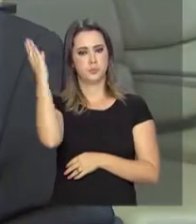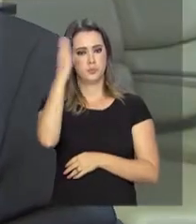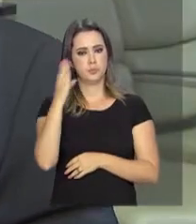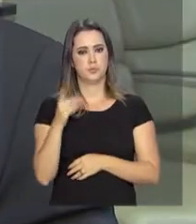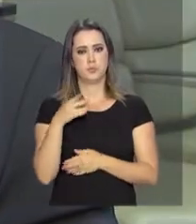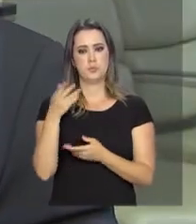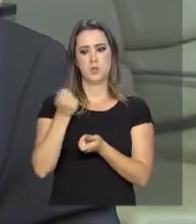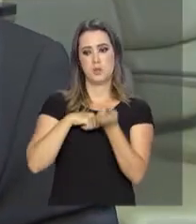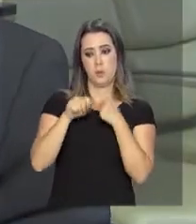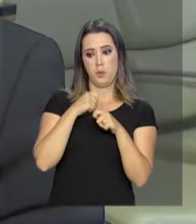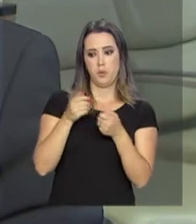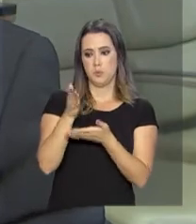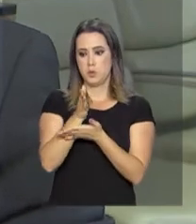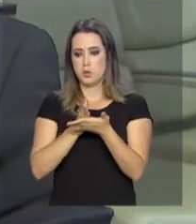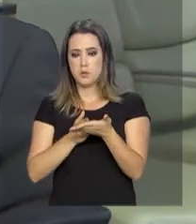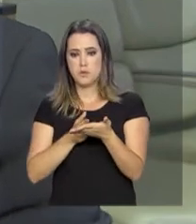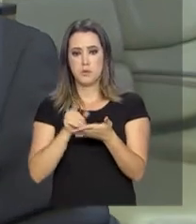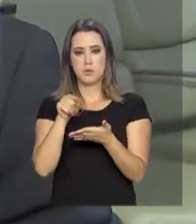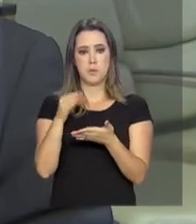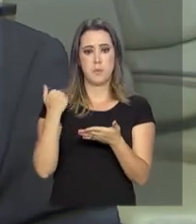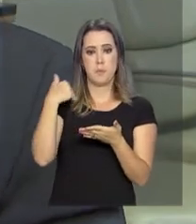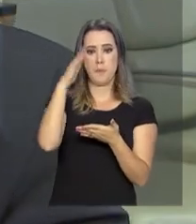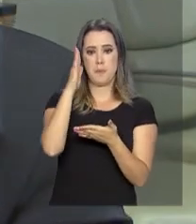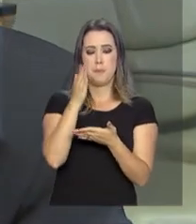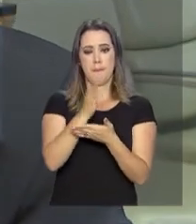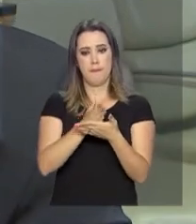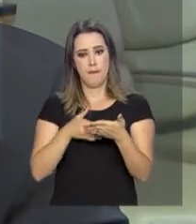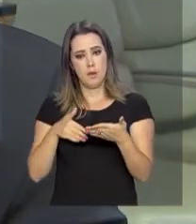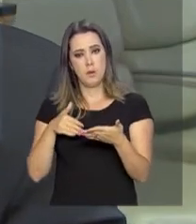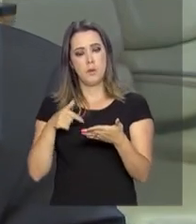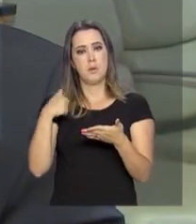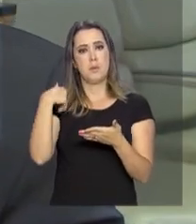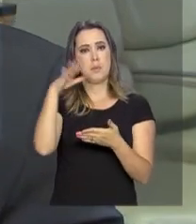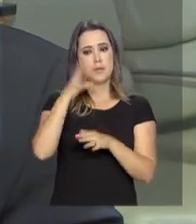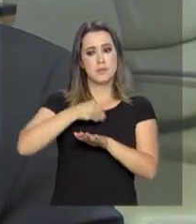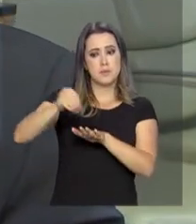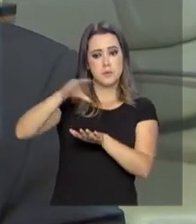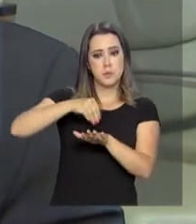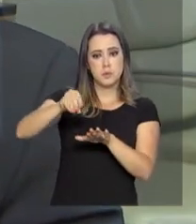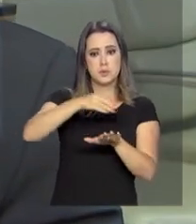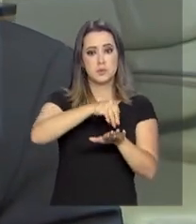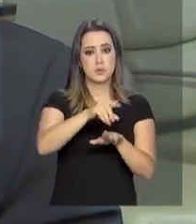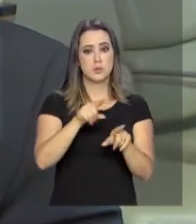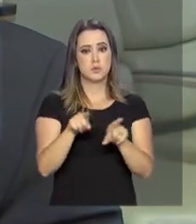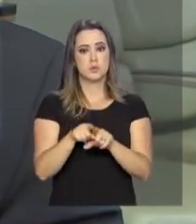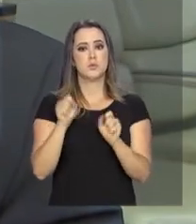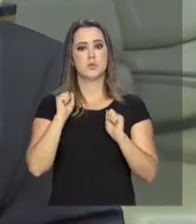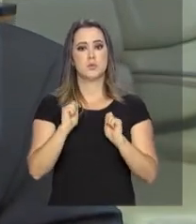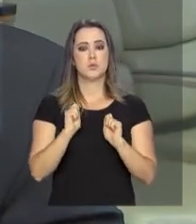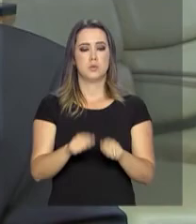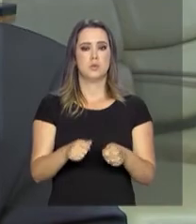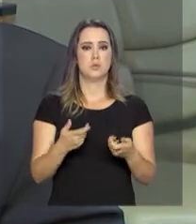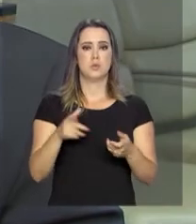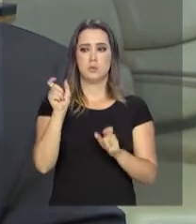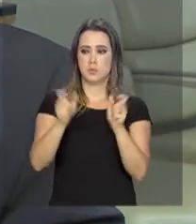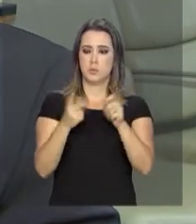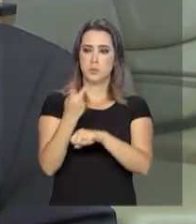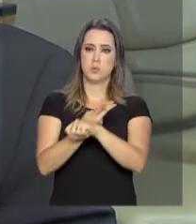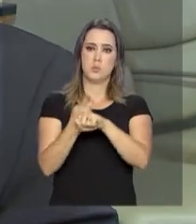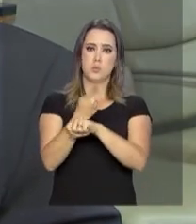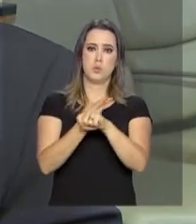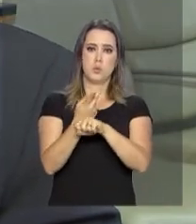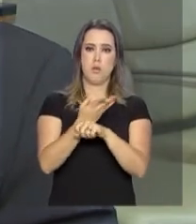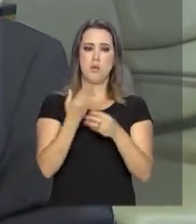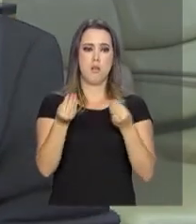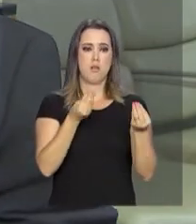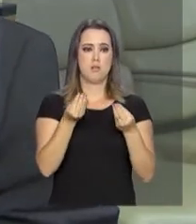economia compartilhada. À medida que mais compartilhamento de informações e mais capacidade do próprio indivíduo de buscar saídas